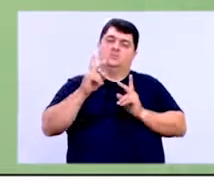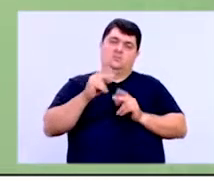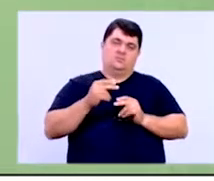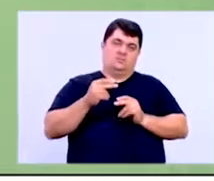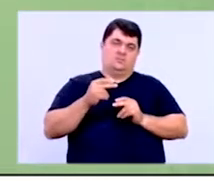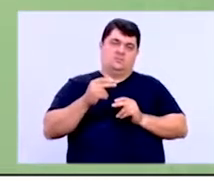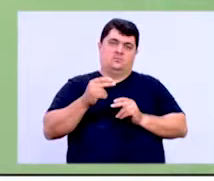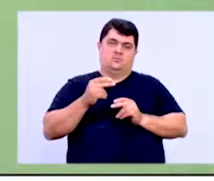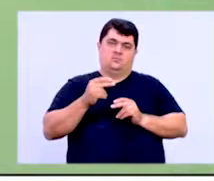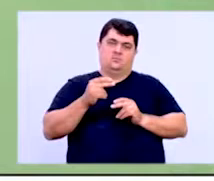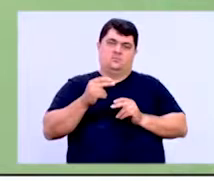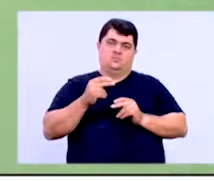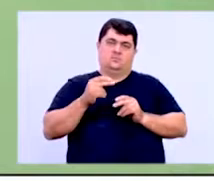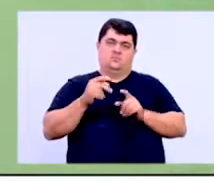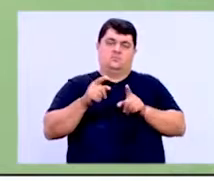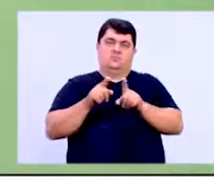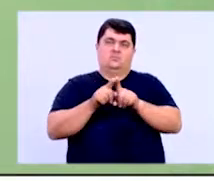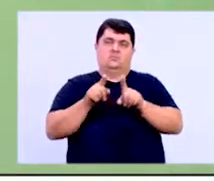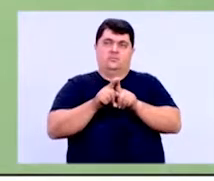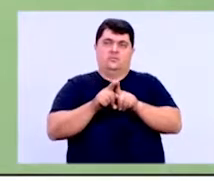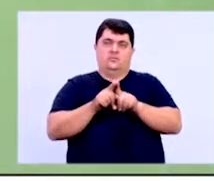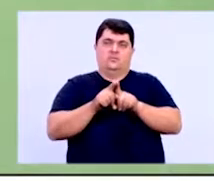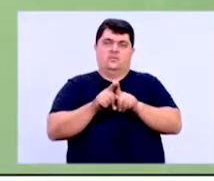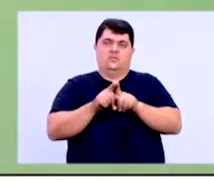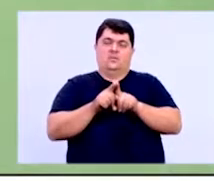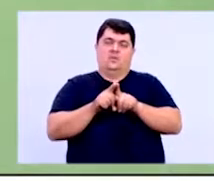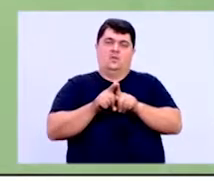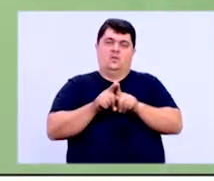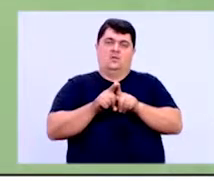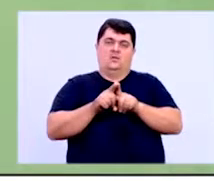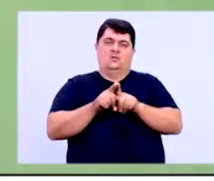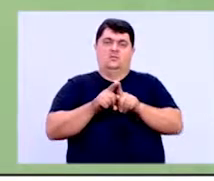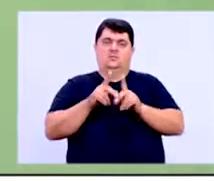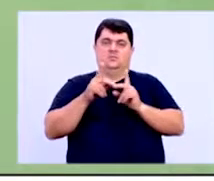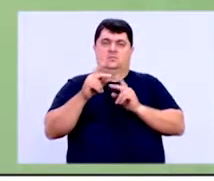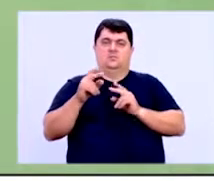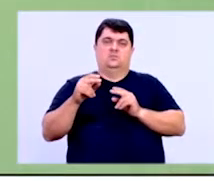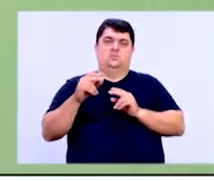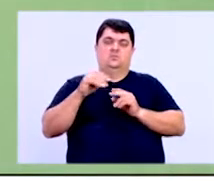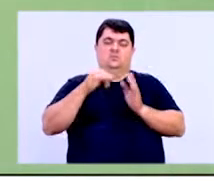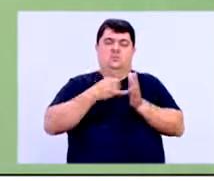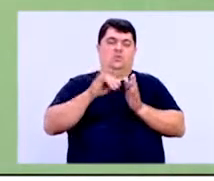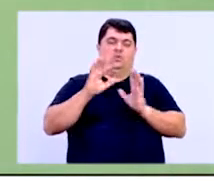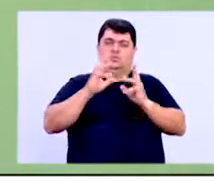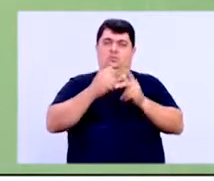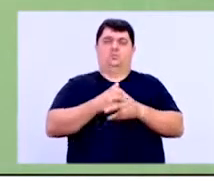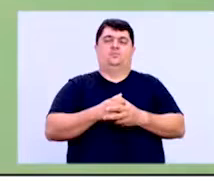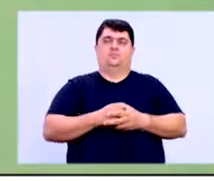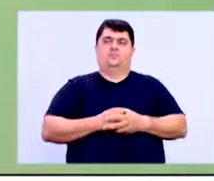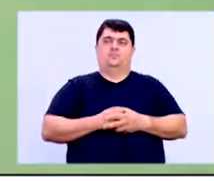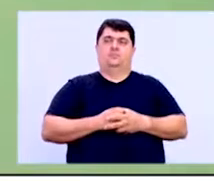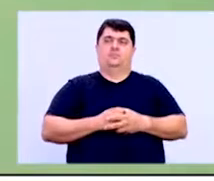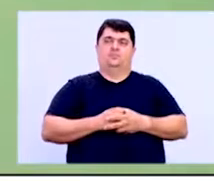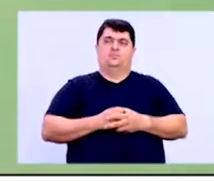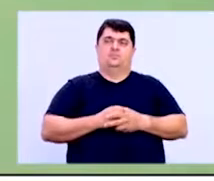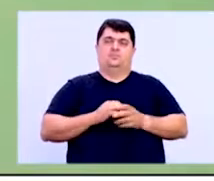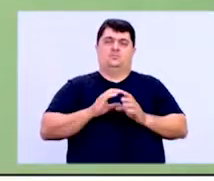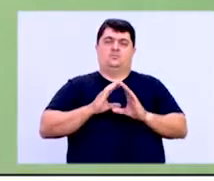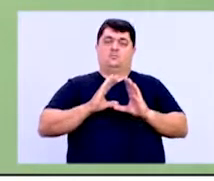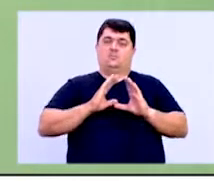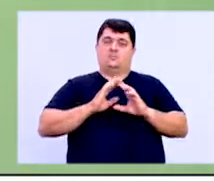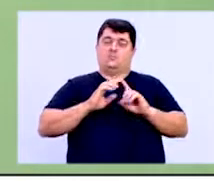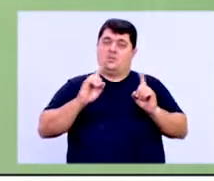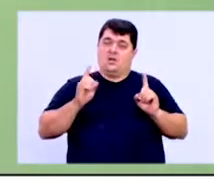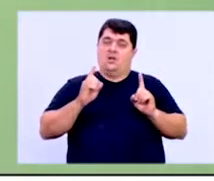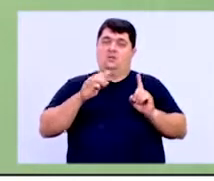e os custos fixos, as despesas fixas, assim como seus impostos, taxas de impostos. Mas a margem de contribuição ela tem uma